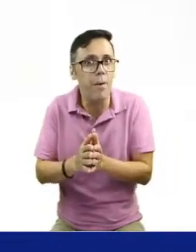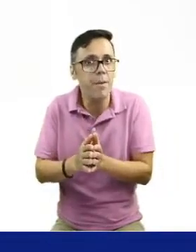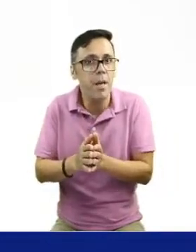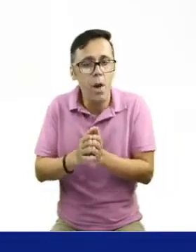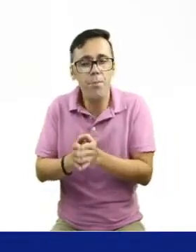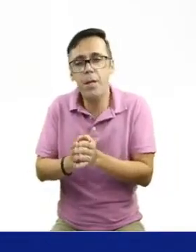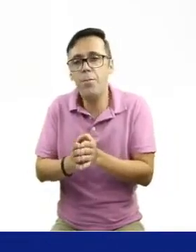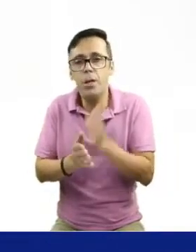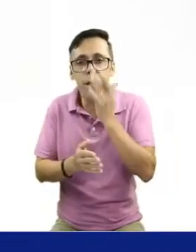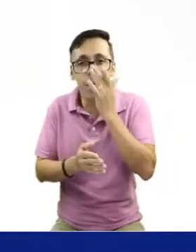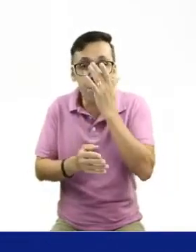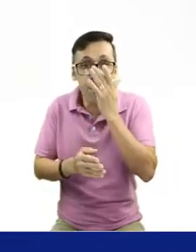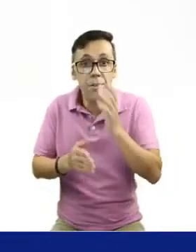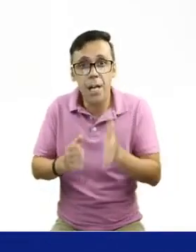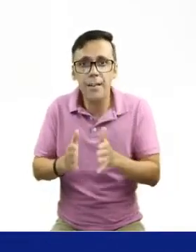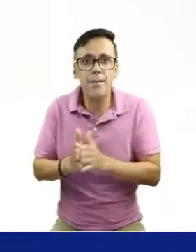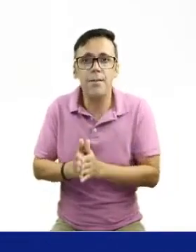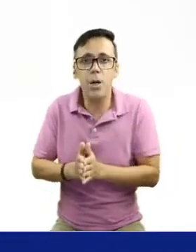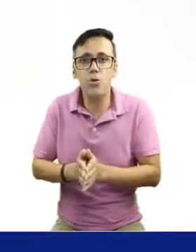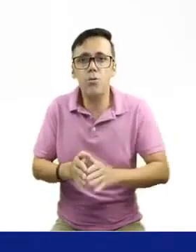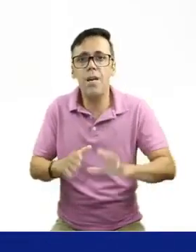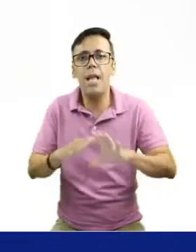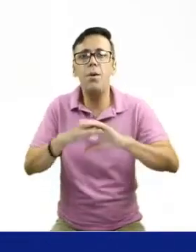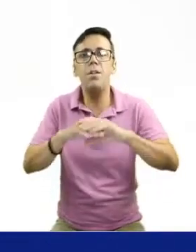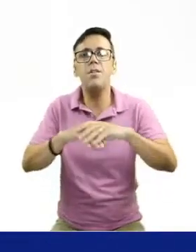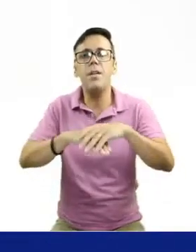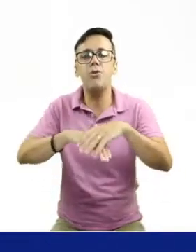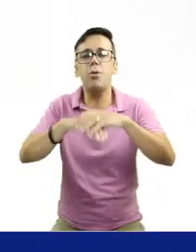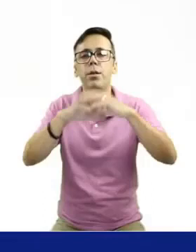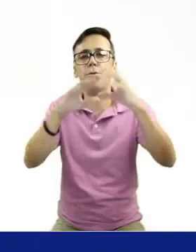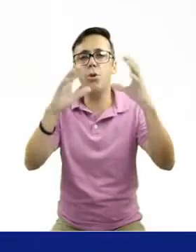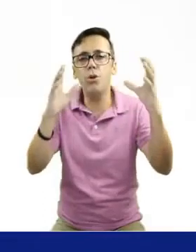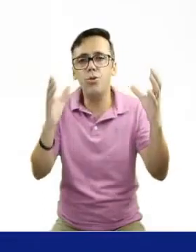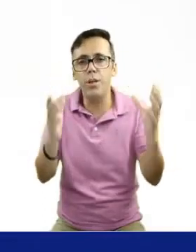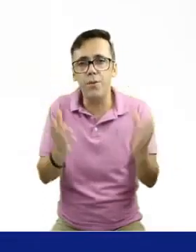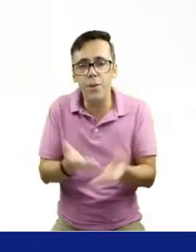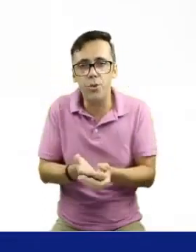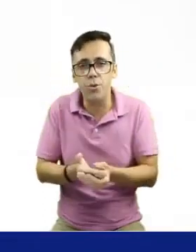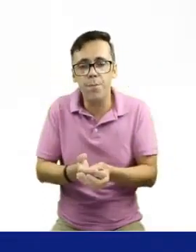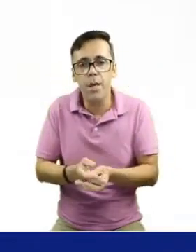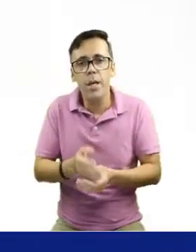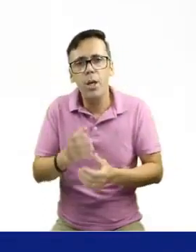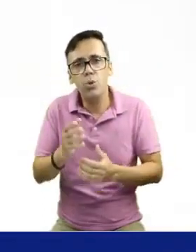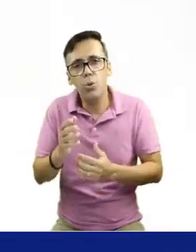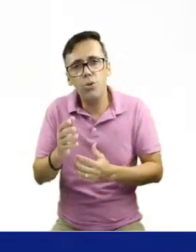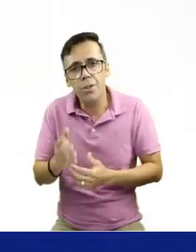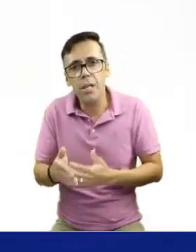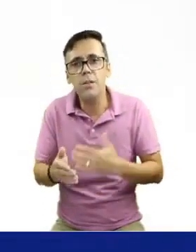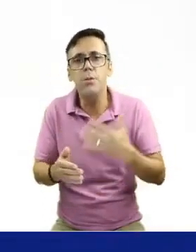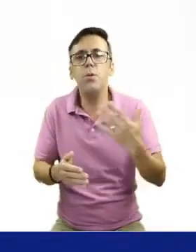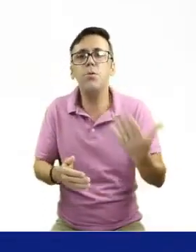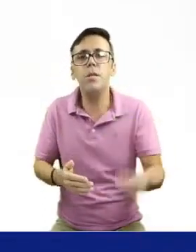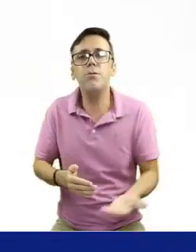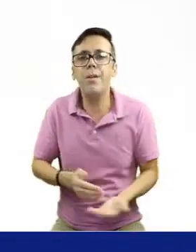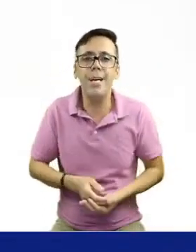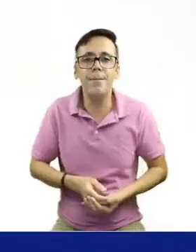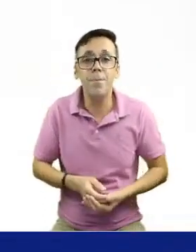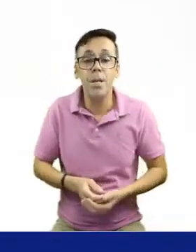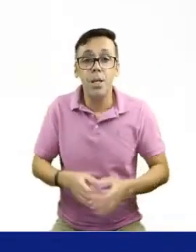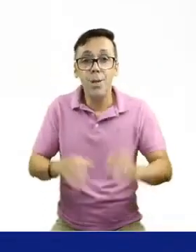coisa importante Olha é prego importante trata-se então de um salário inicial somando os benefícios tempão